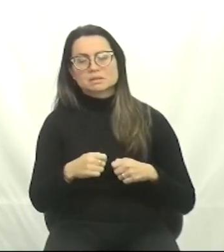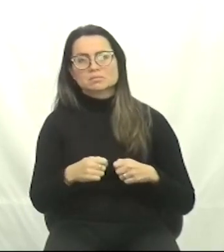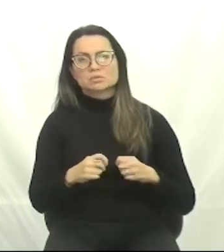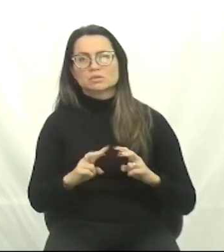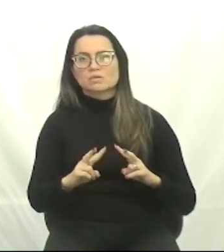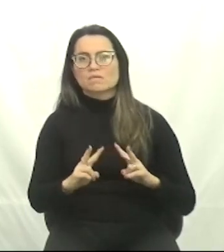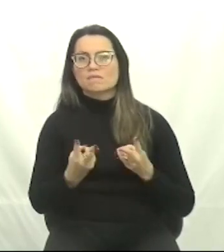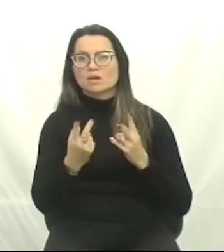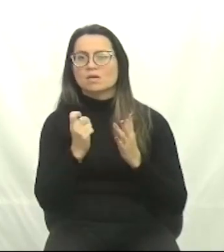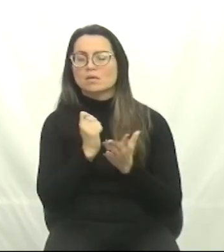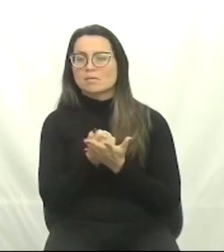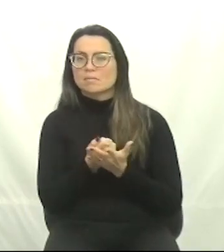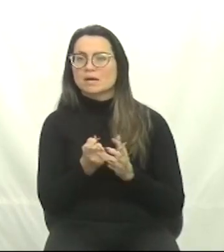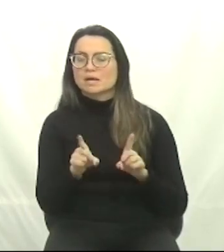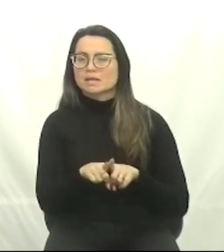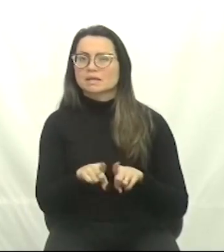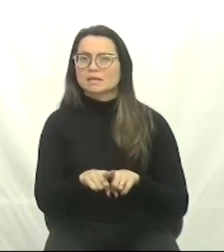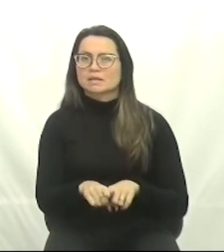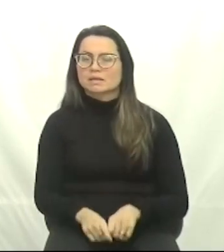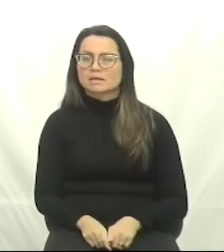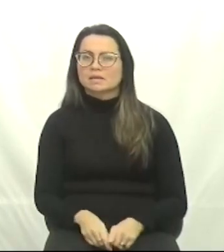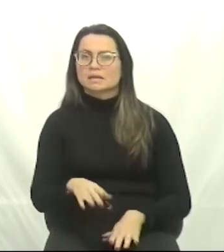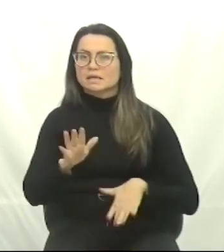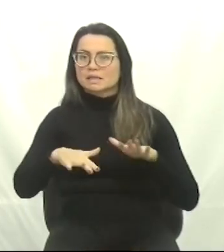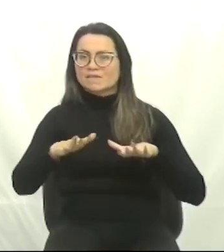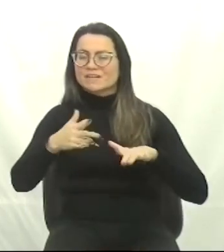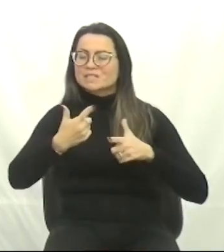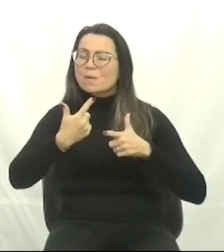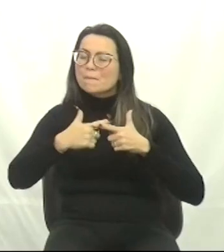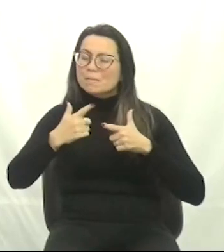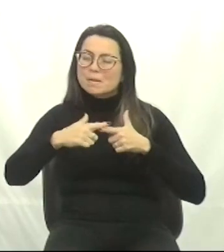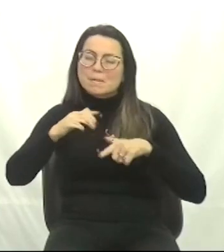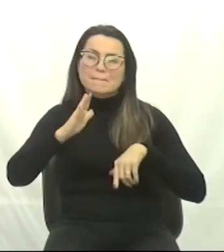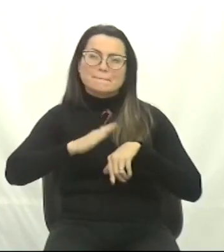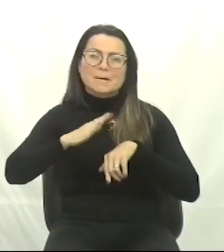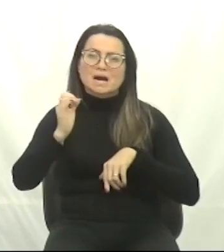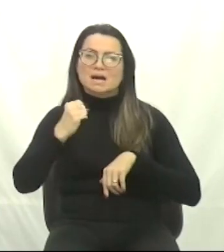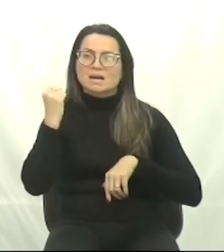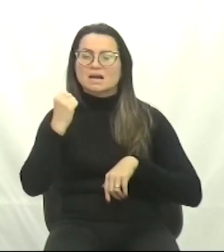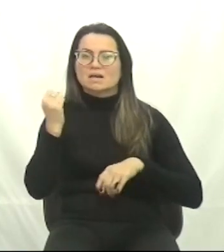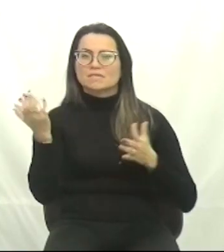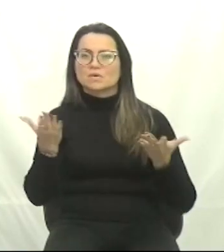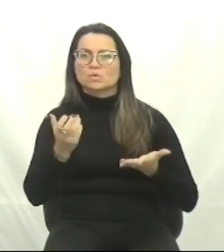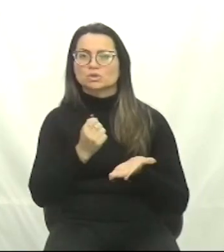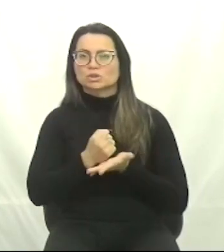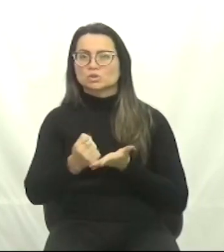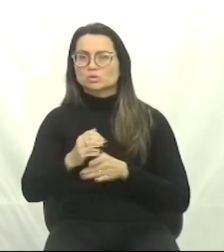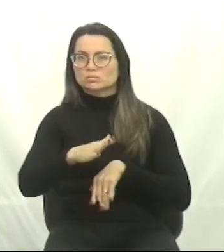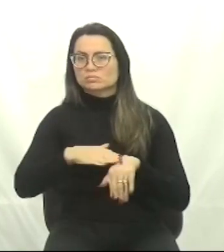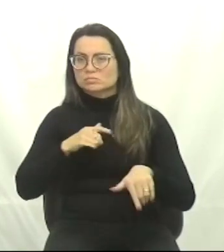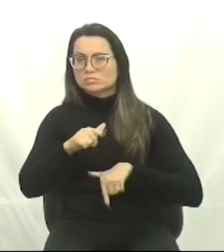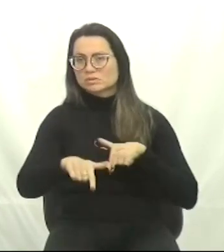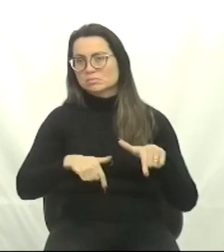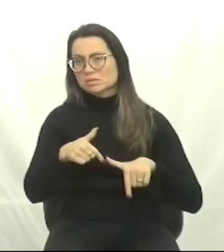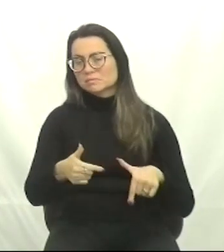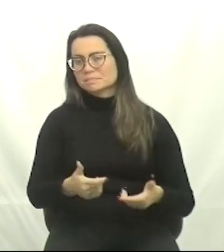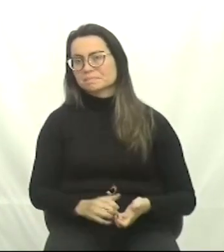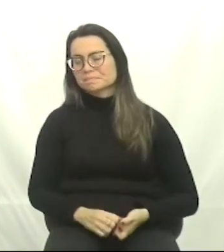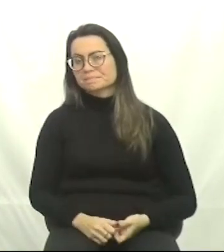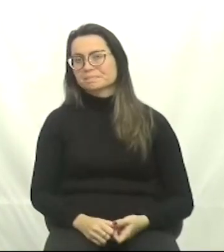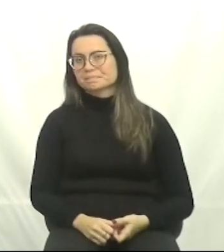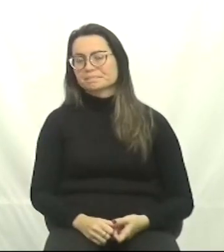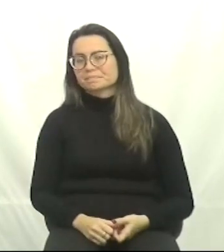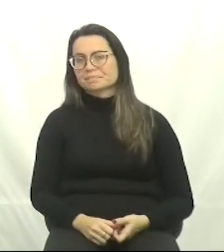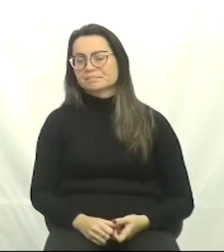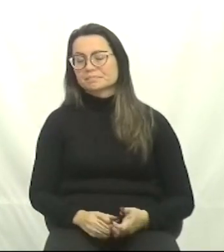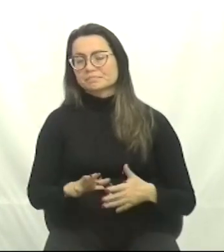valores. Que talvez seja um dos maiores problemas hoje na contratação dos médicos, sejam os valores. Esse é um outro problema.